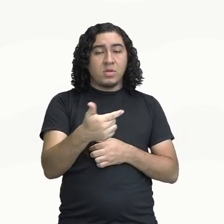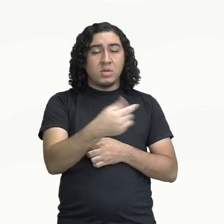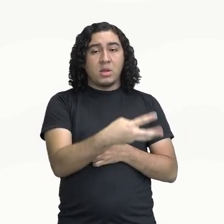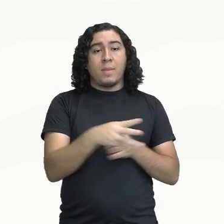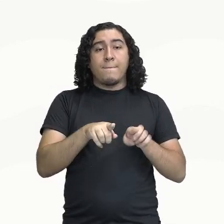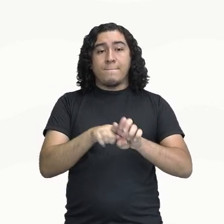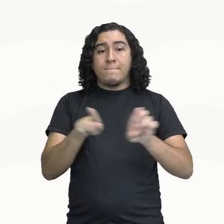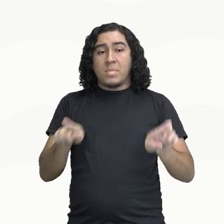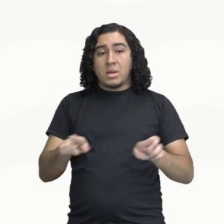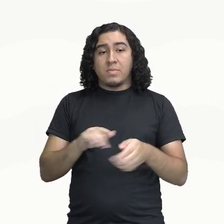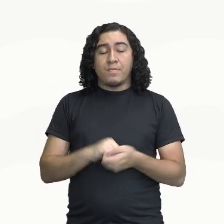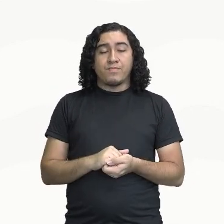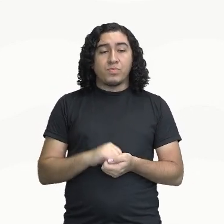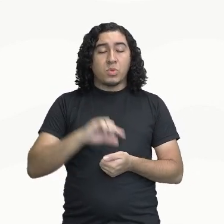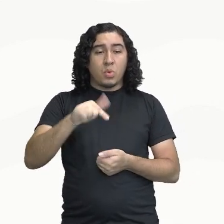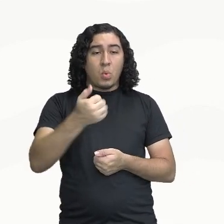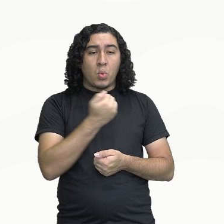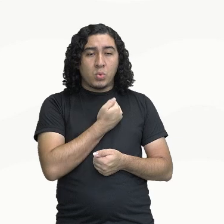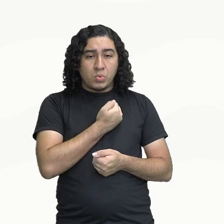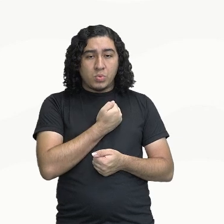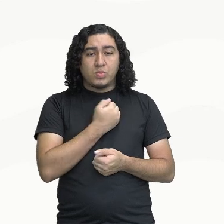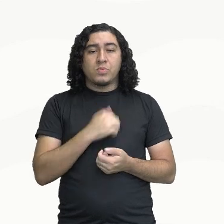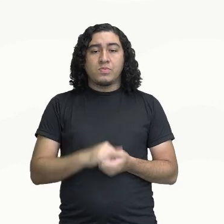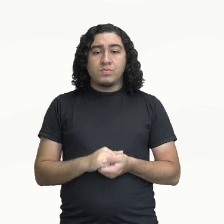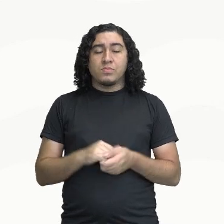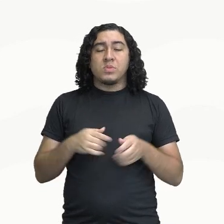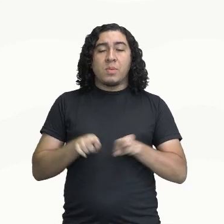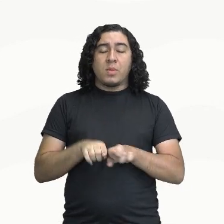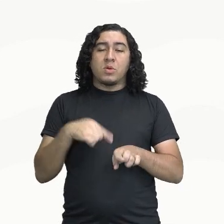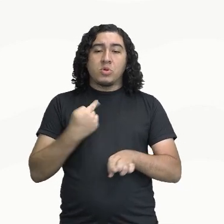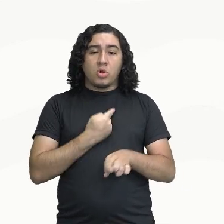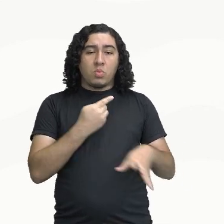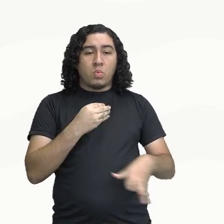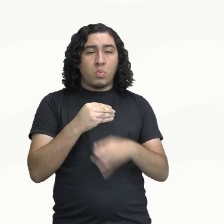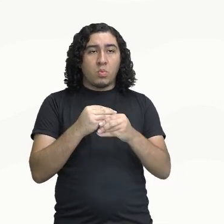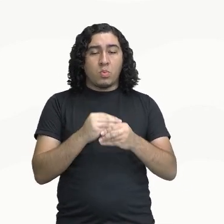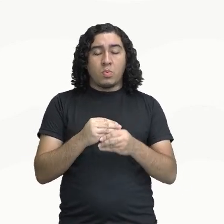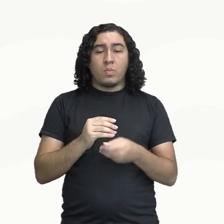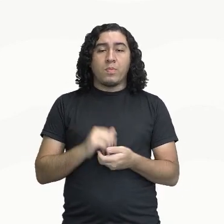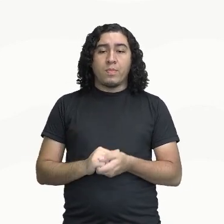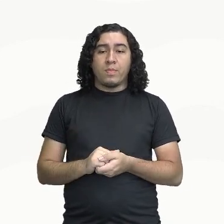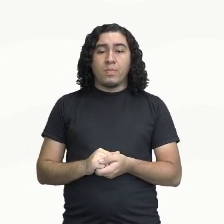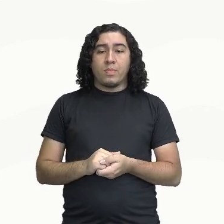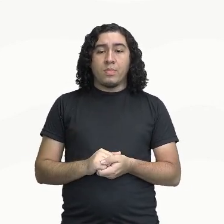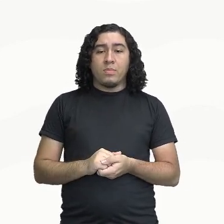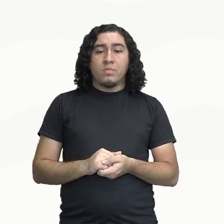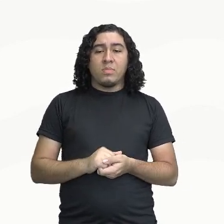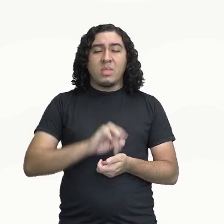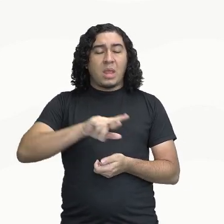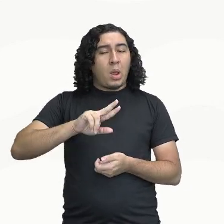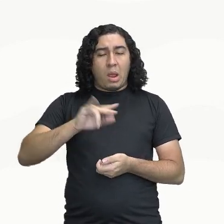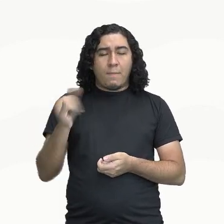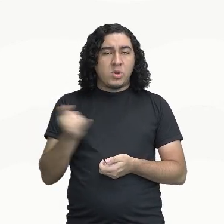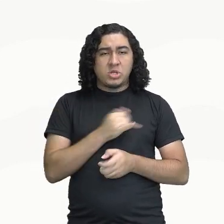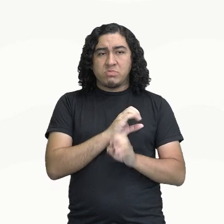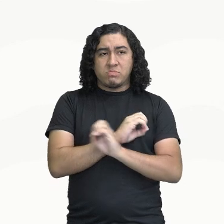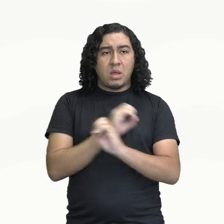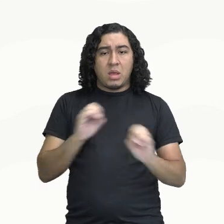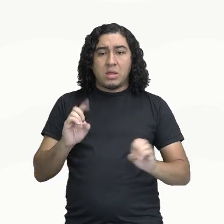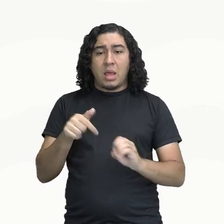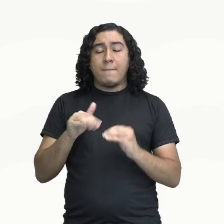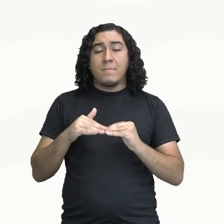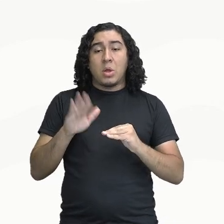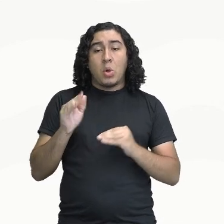Porém, os demais valores que a gente acrescentar aqui não vão importar. Eles vão ser maiores